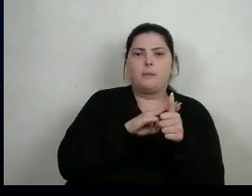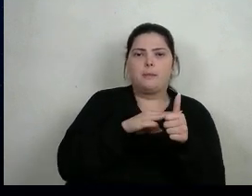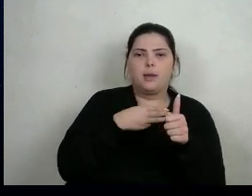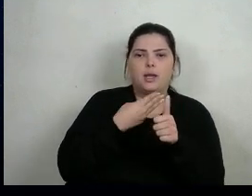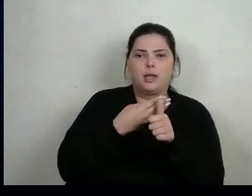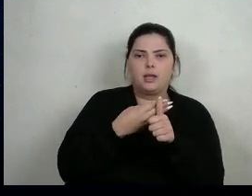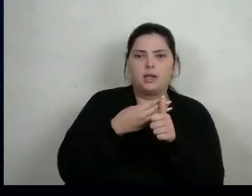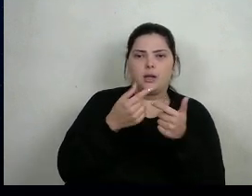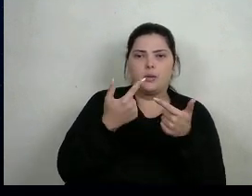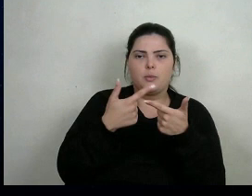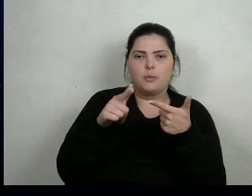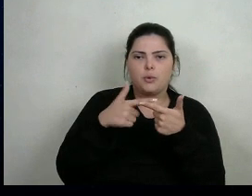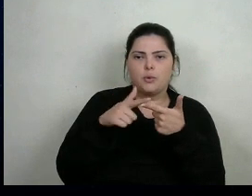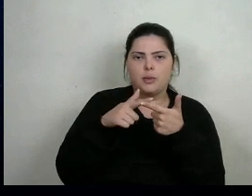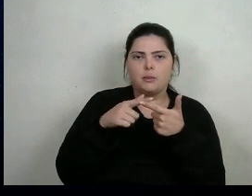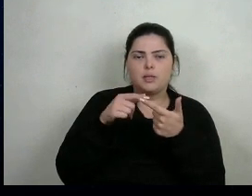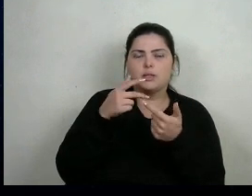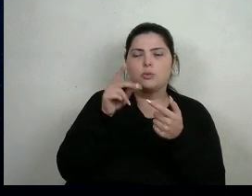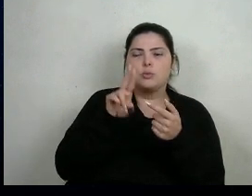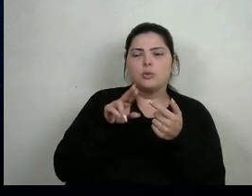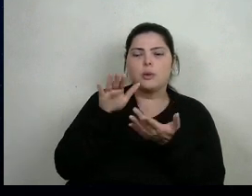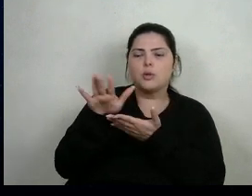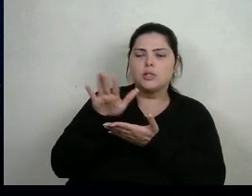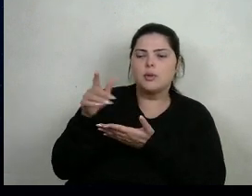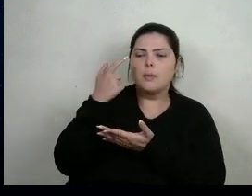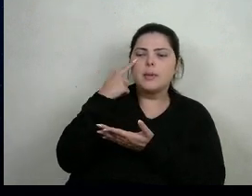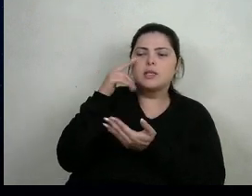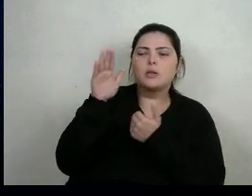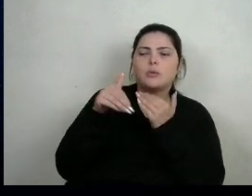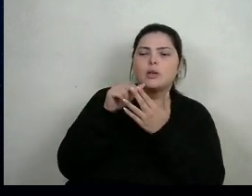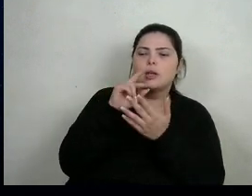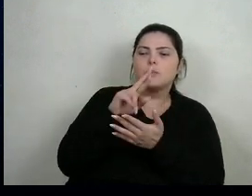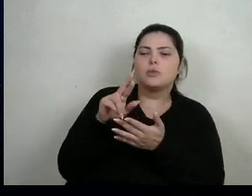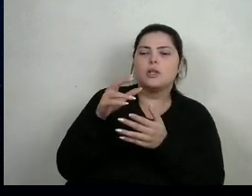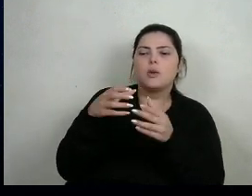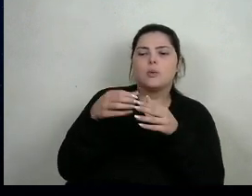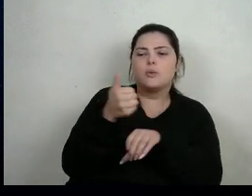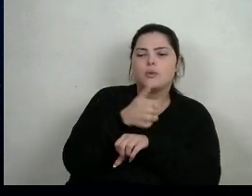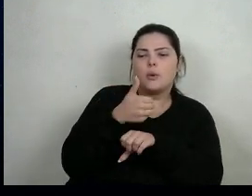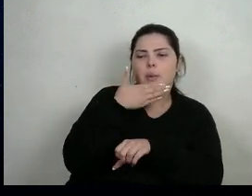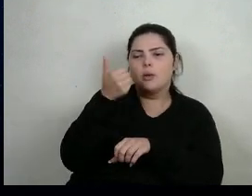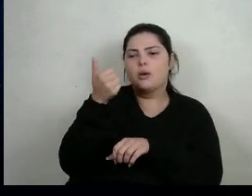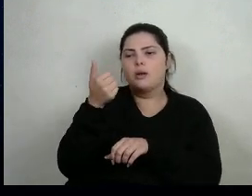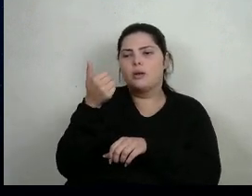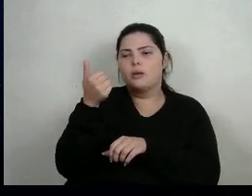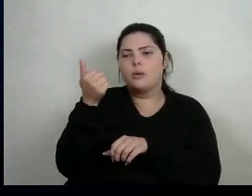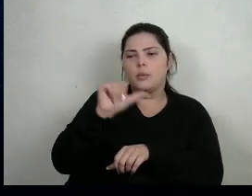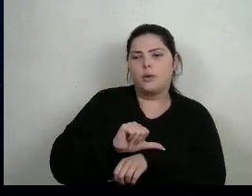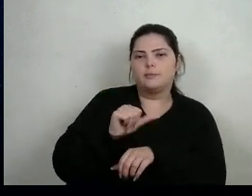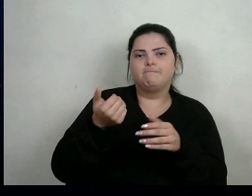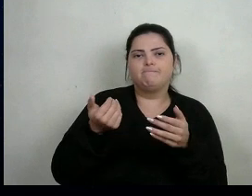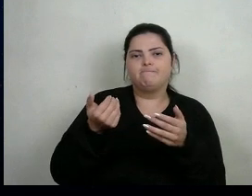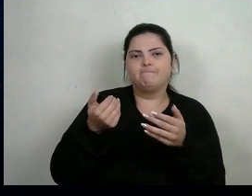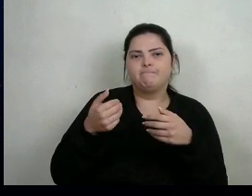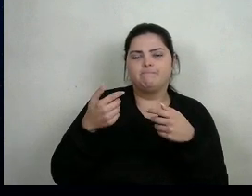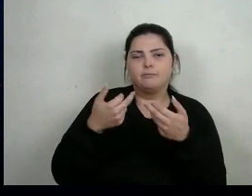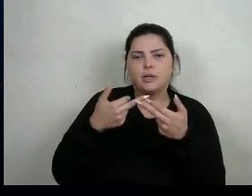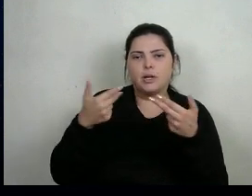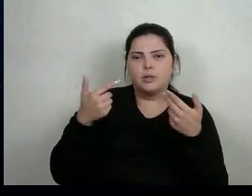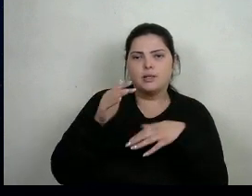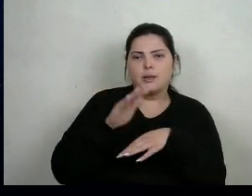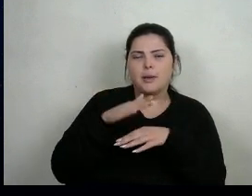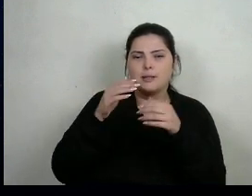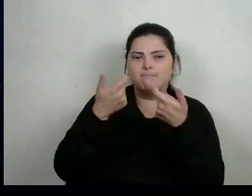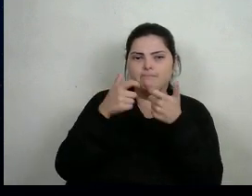aulas como métricas de produtividade acha que aquilo vai responder Qual o time é mais ou menos produtivo a gente precisa de um negócio um pouco mais amplo